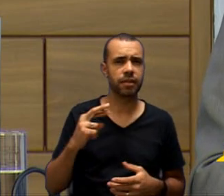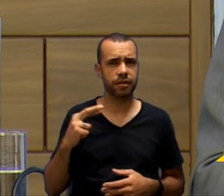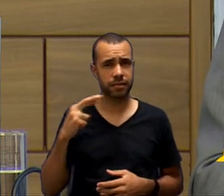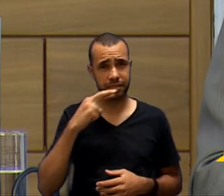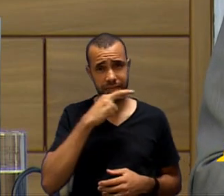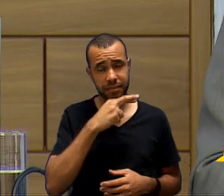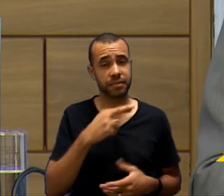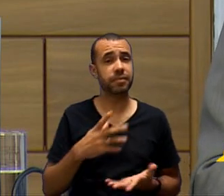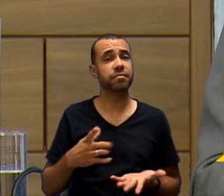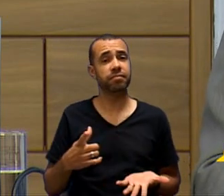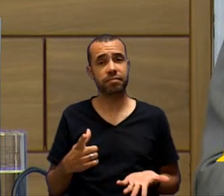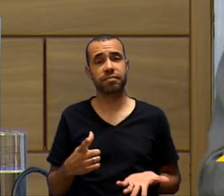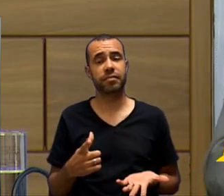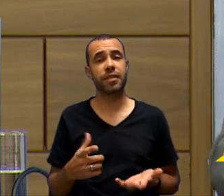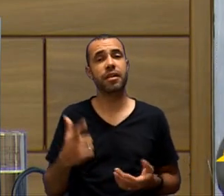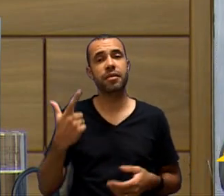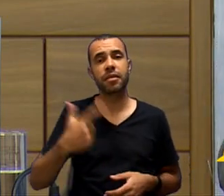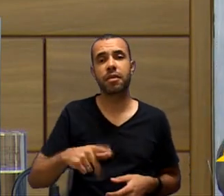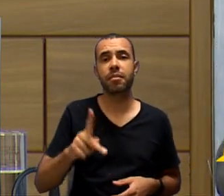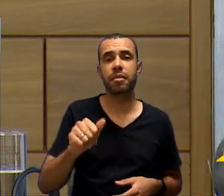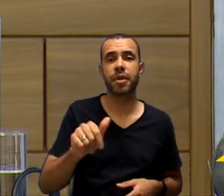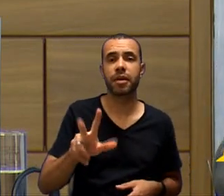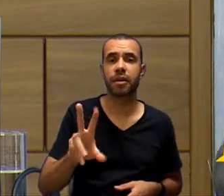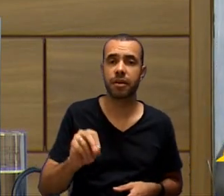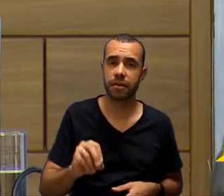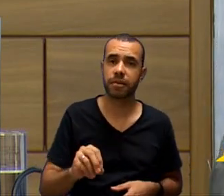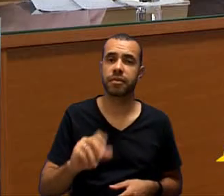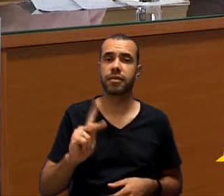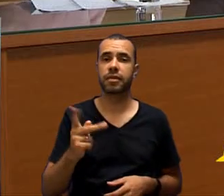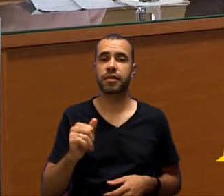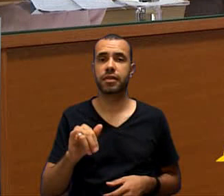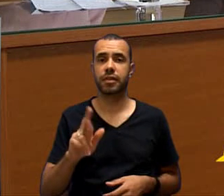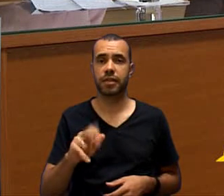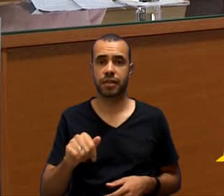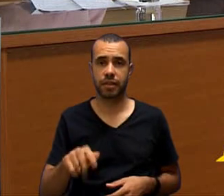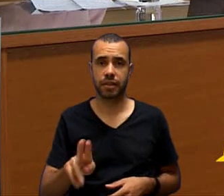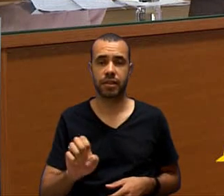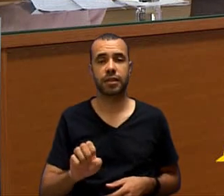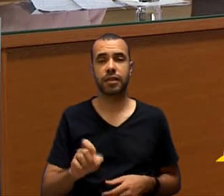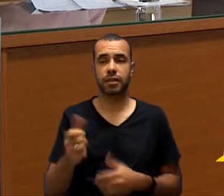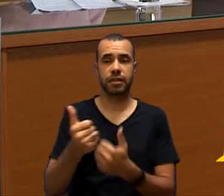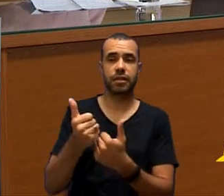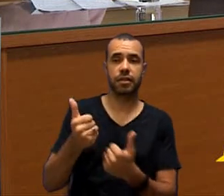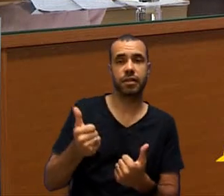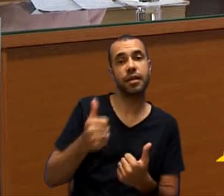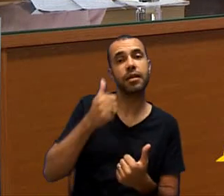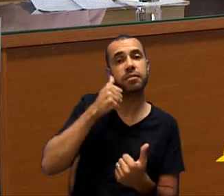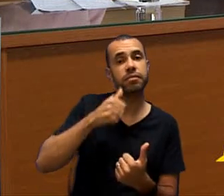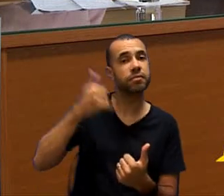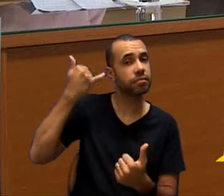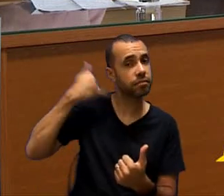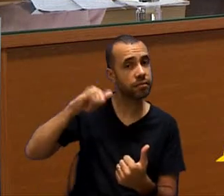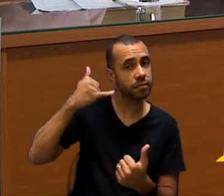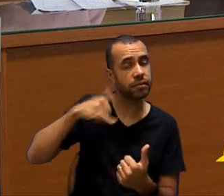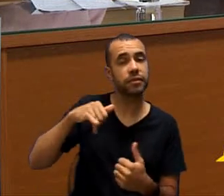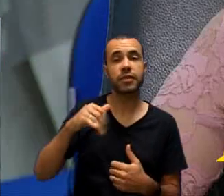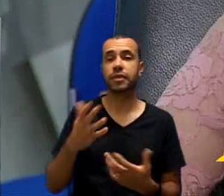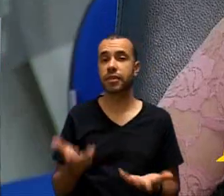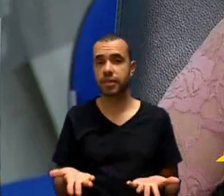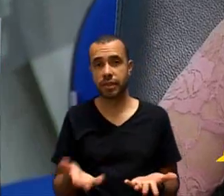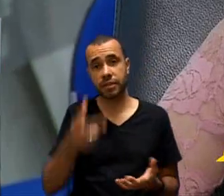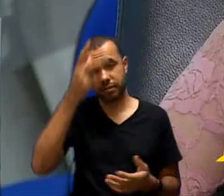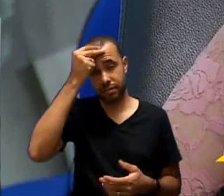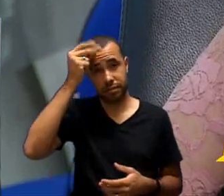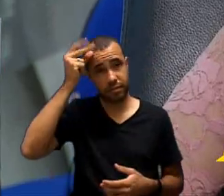cumprimentar Paulo Henrique Sorans, representando aqui a nossa prefeita Jaqueline, inclusive, que recebeu